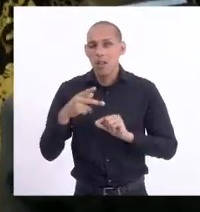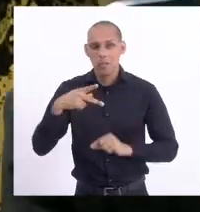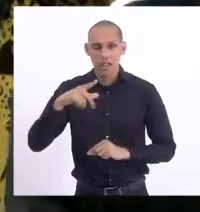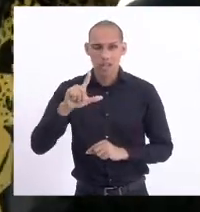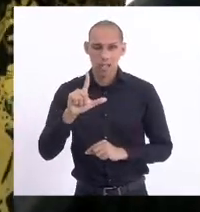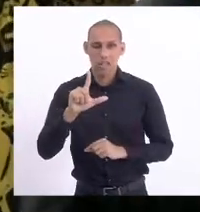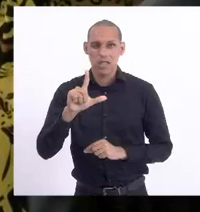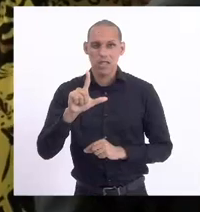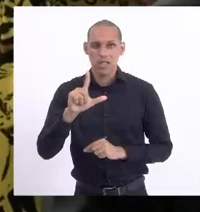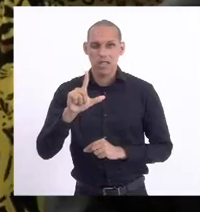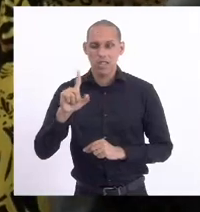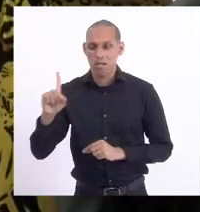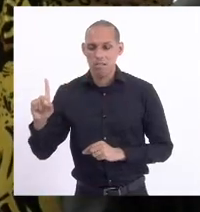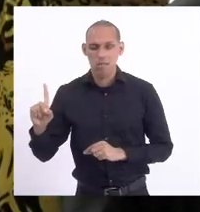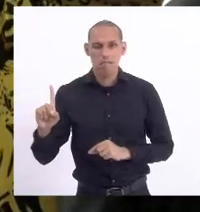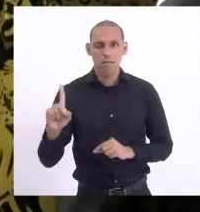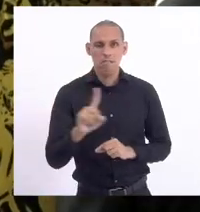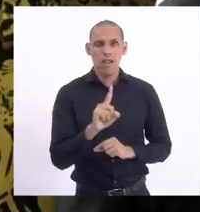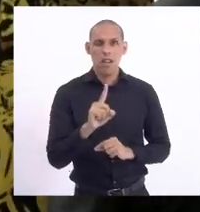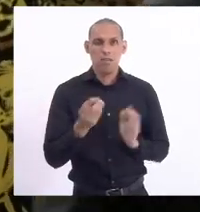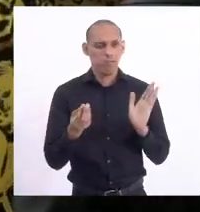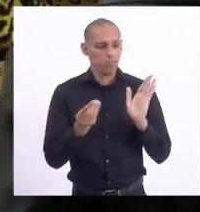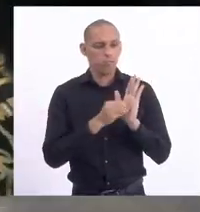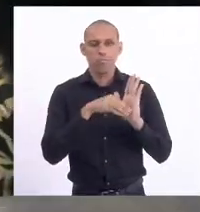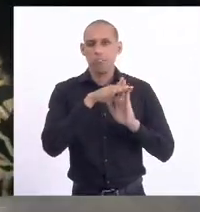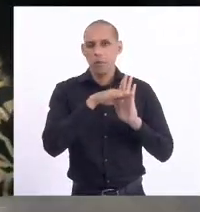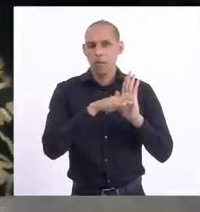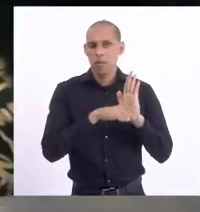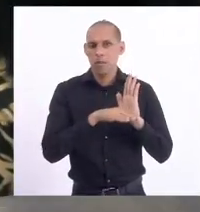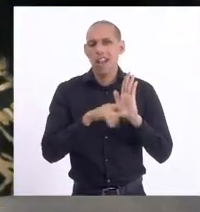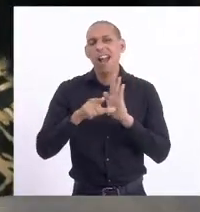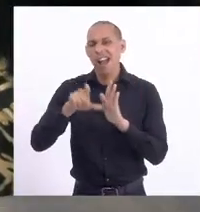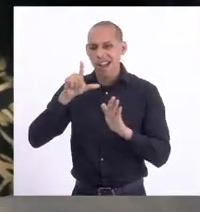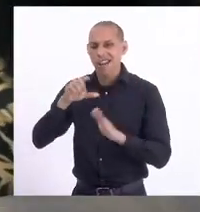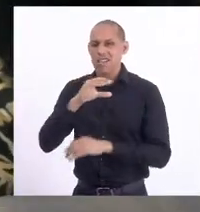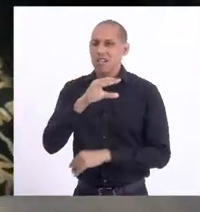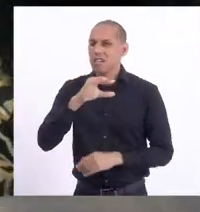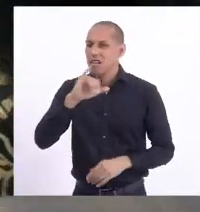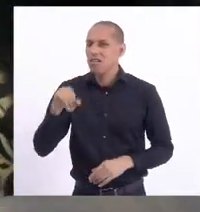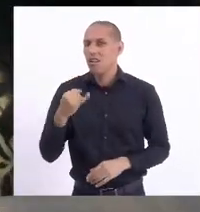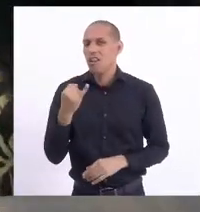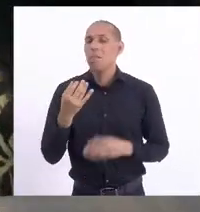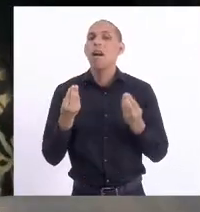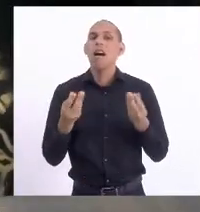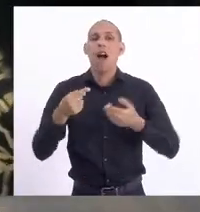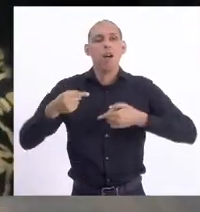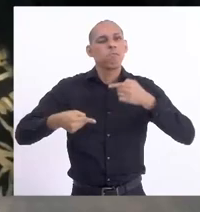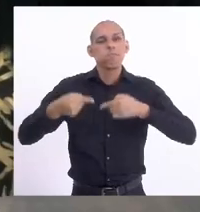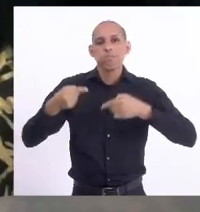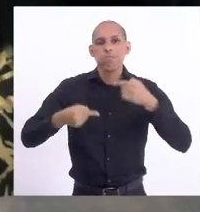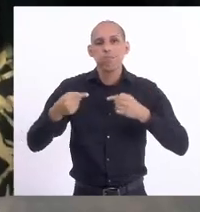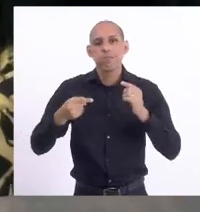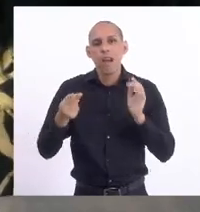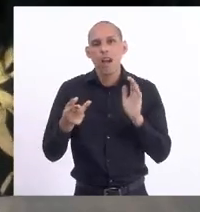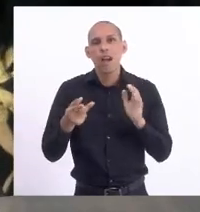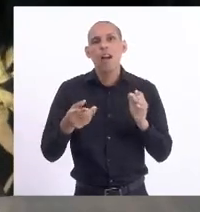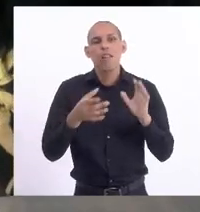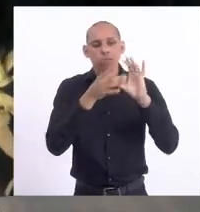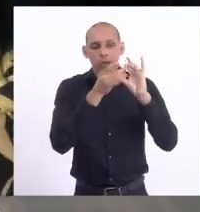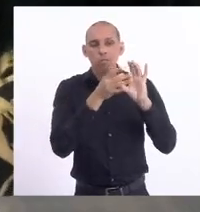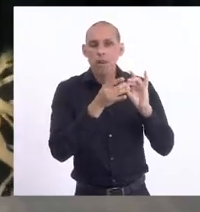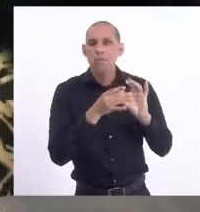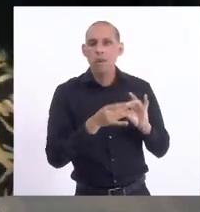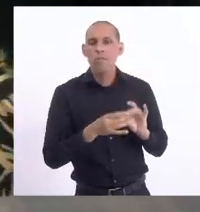PLs viesse a pauta sem antes passar na CCJ para discutir as anexações,